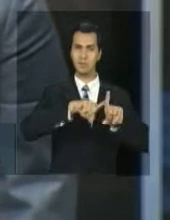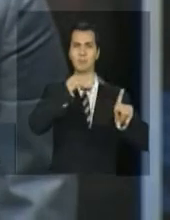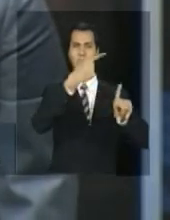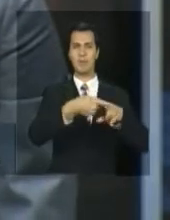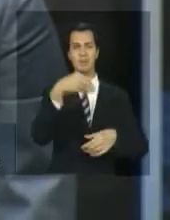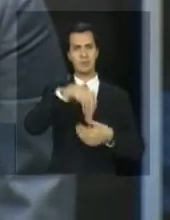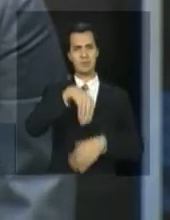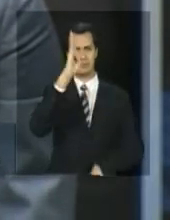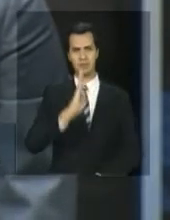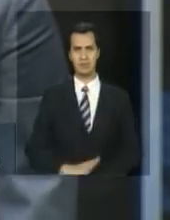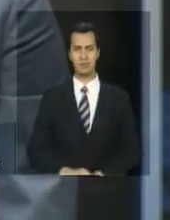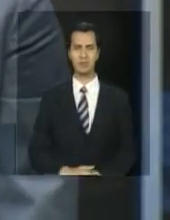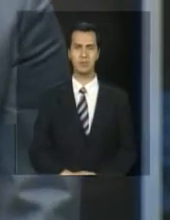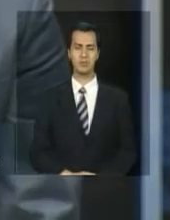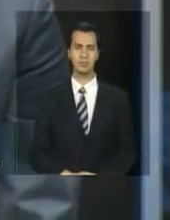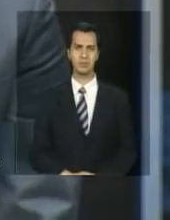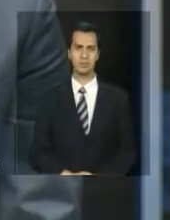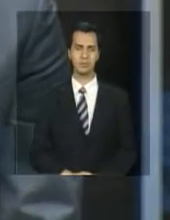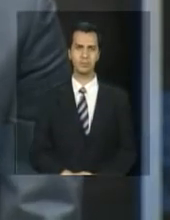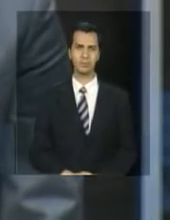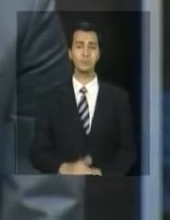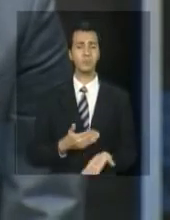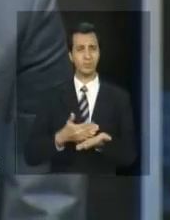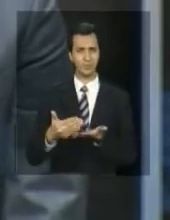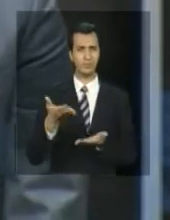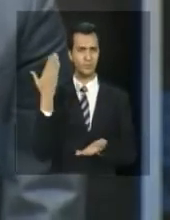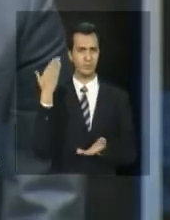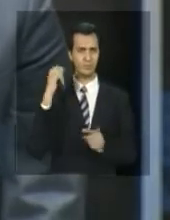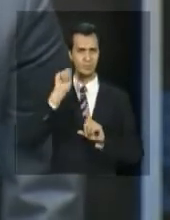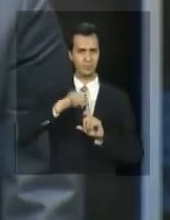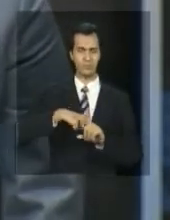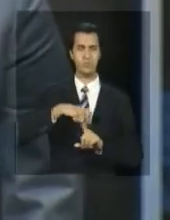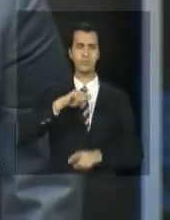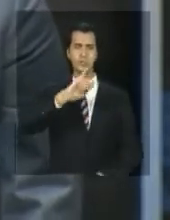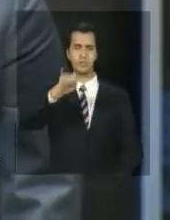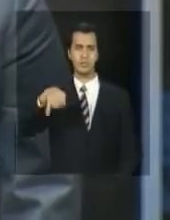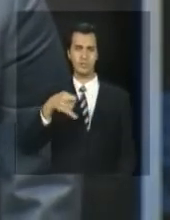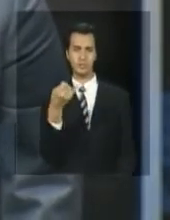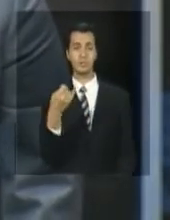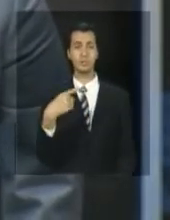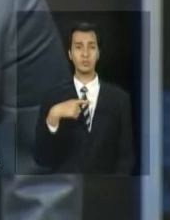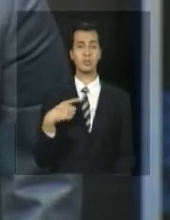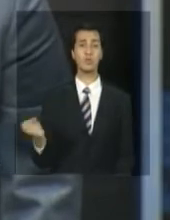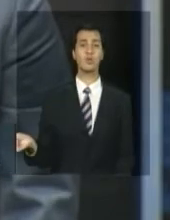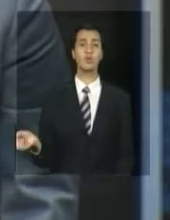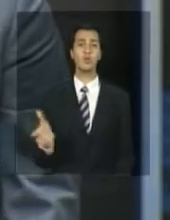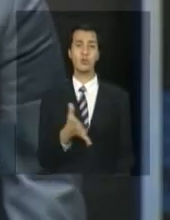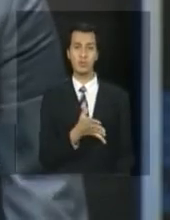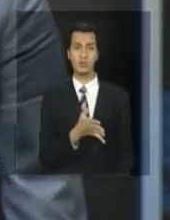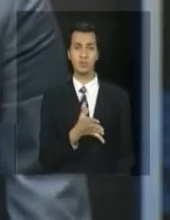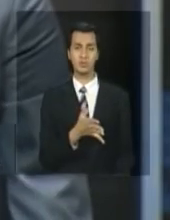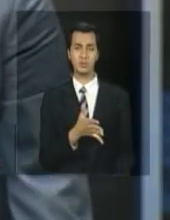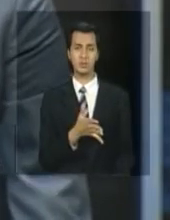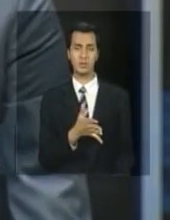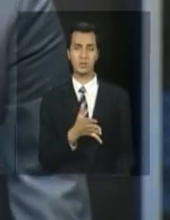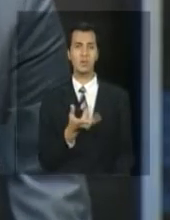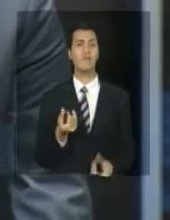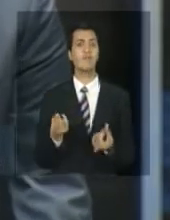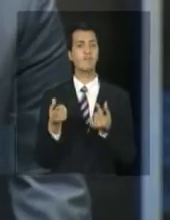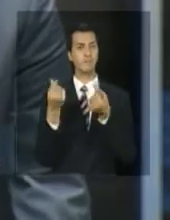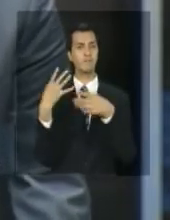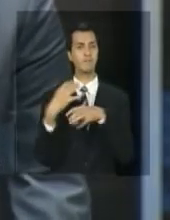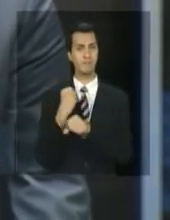nosso país. Desde janeiro, estão em vigor as novas faixas para enquadramento